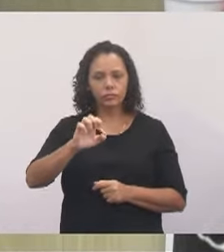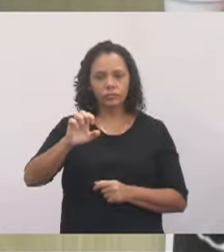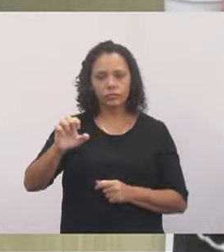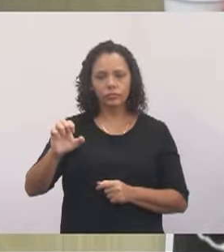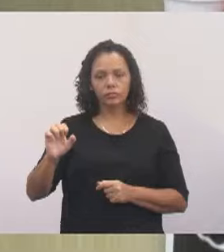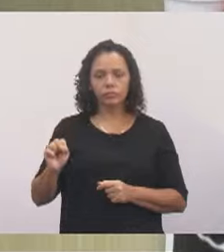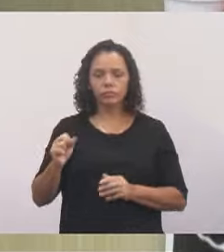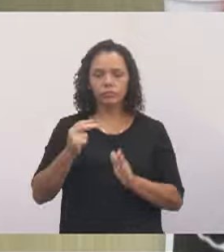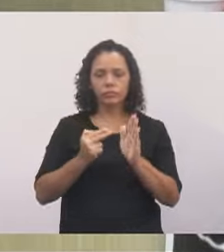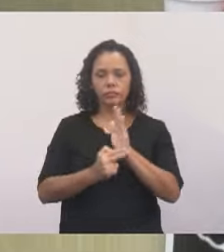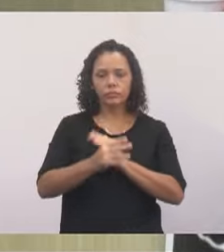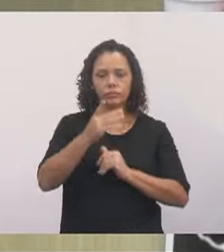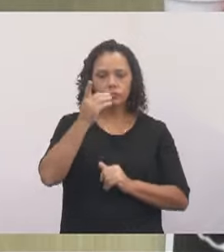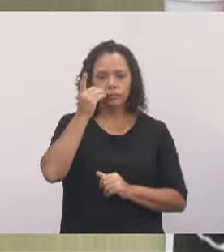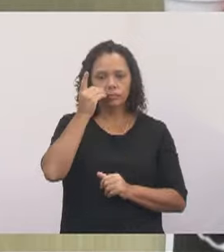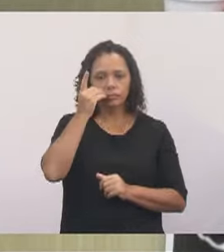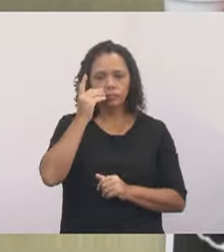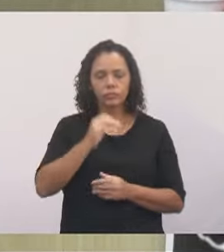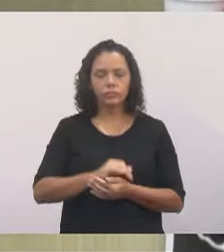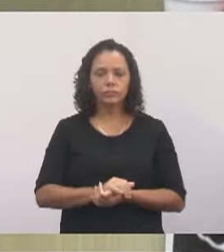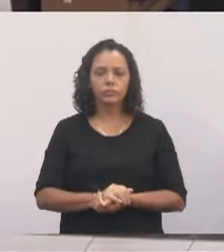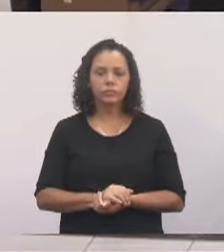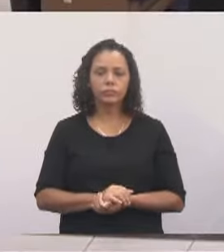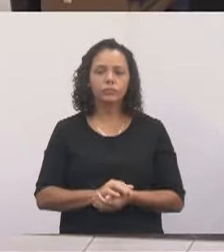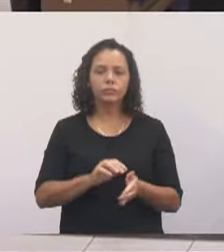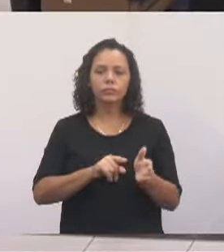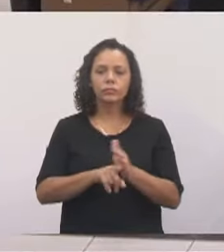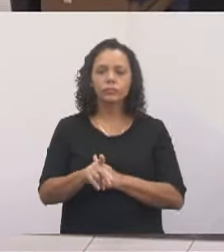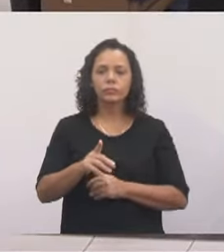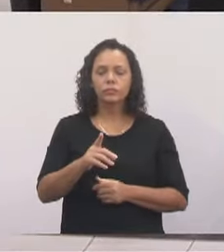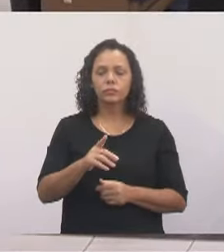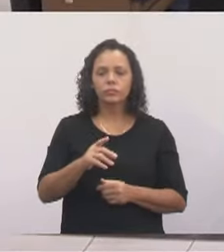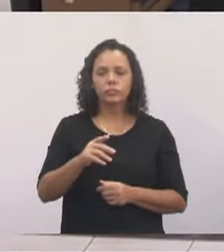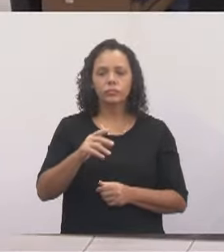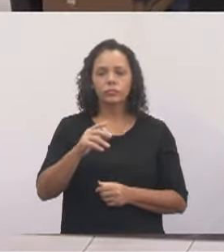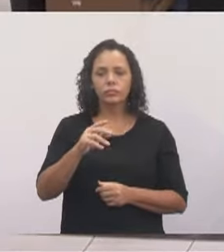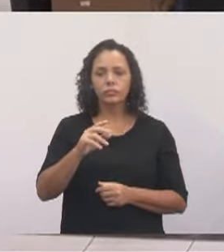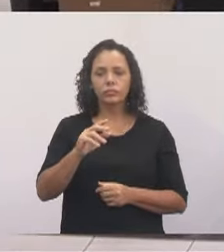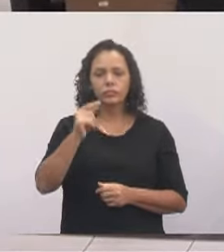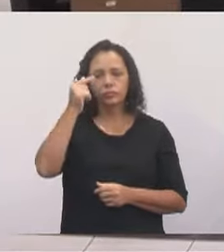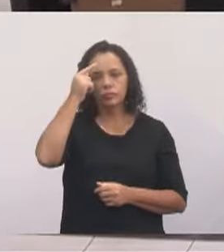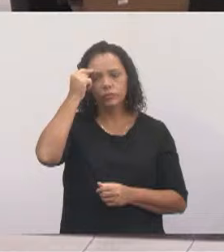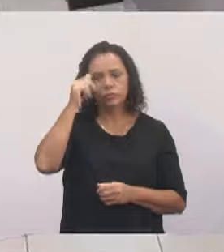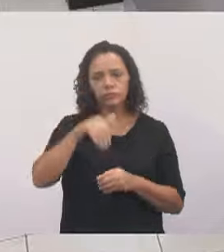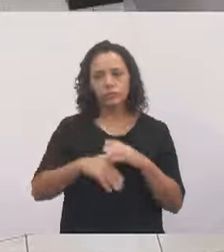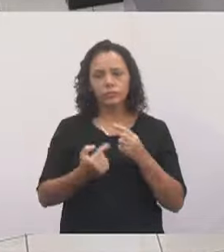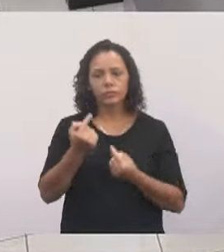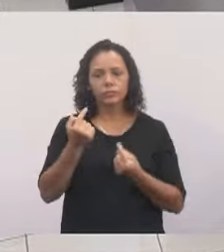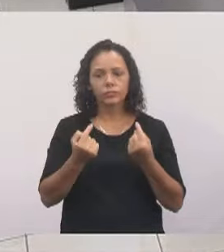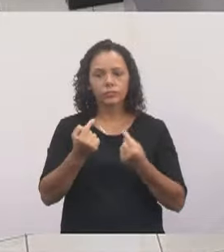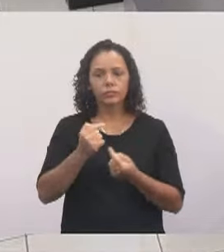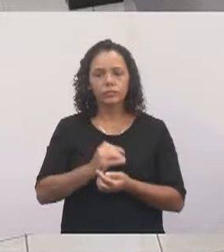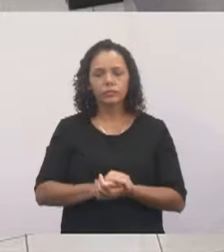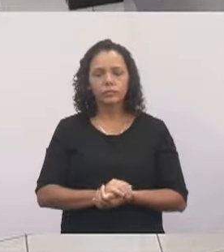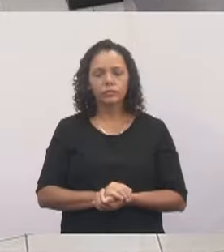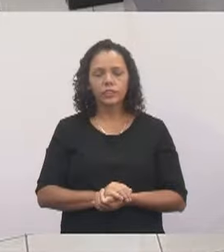Saúde. Autoria, vereador Dude. Como vota, vereador Edgar Sazaki?